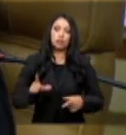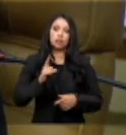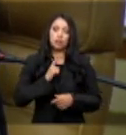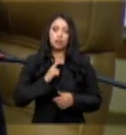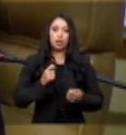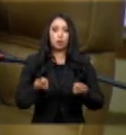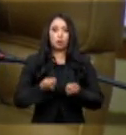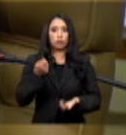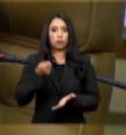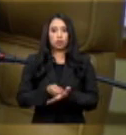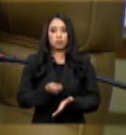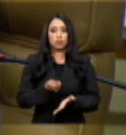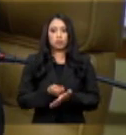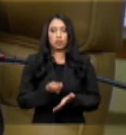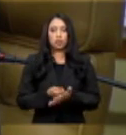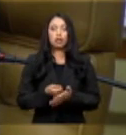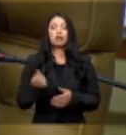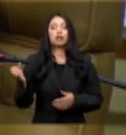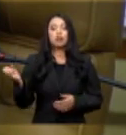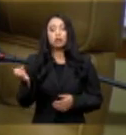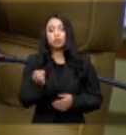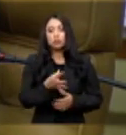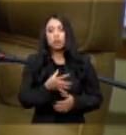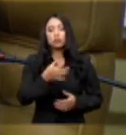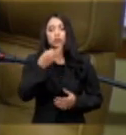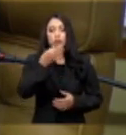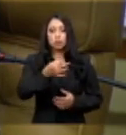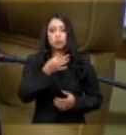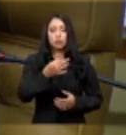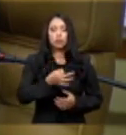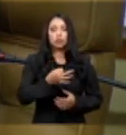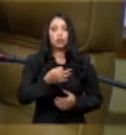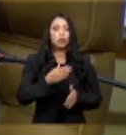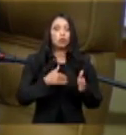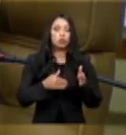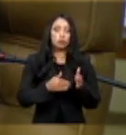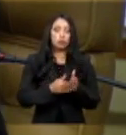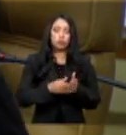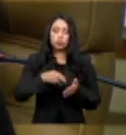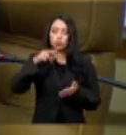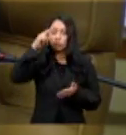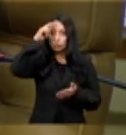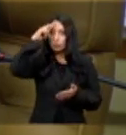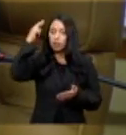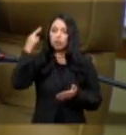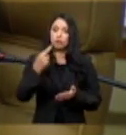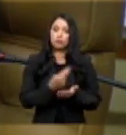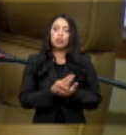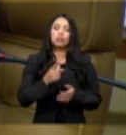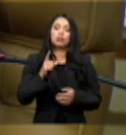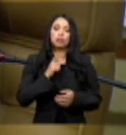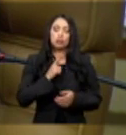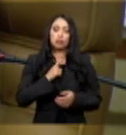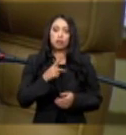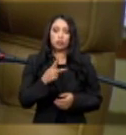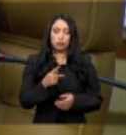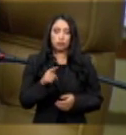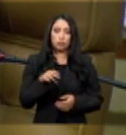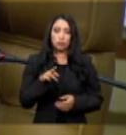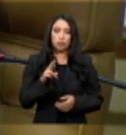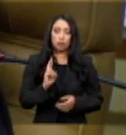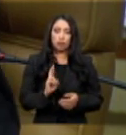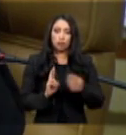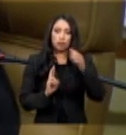tenha uma nova posição, ainda que, contudo, respeitosamente, como foi feito aqui pelo eminente Procurador-Geral da